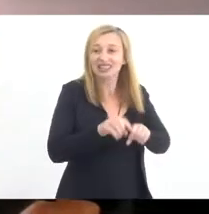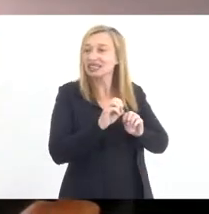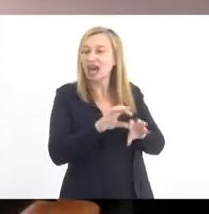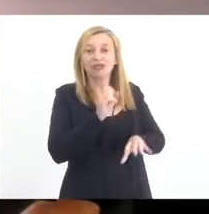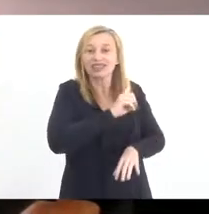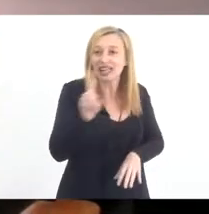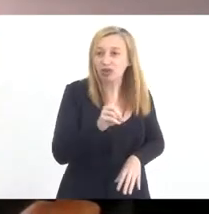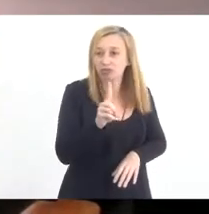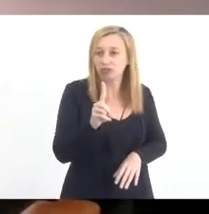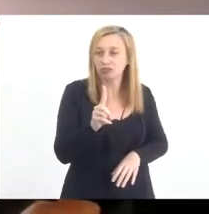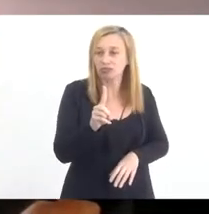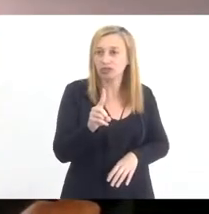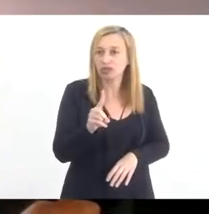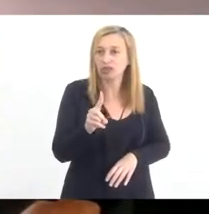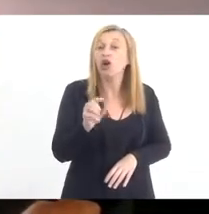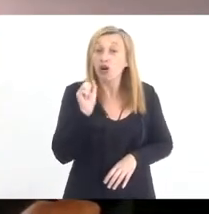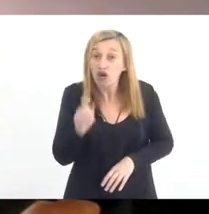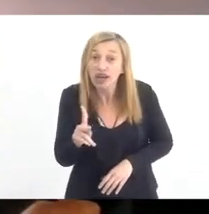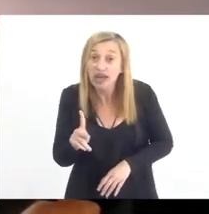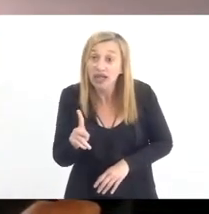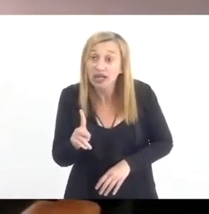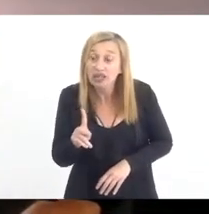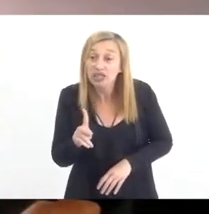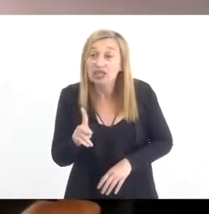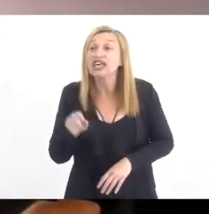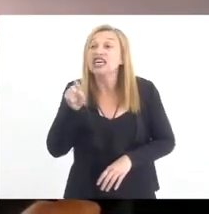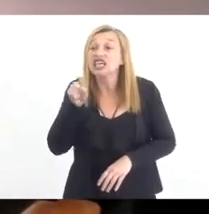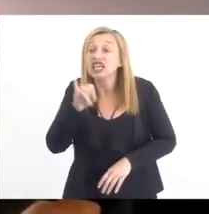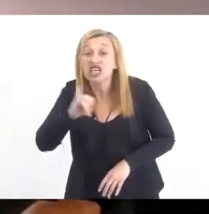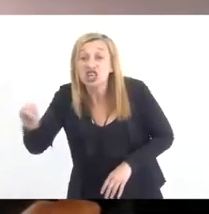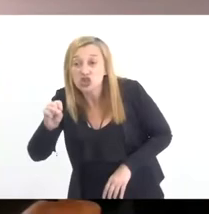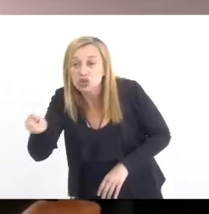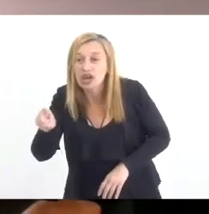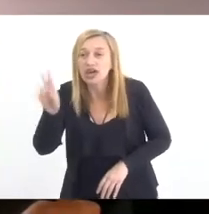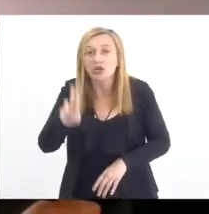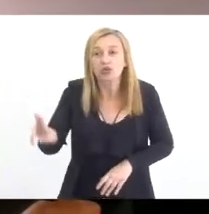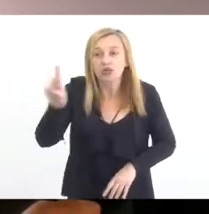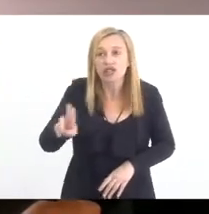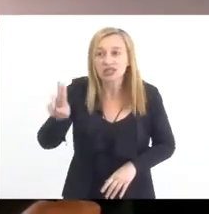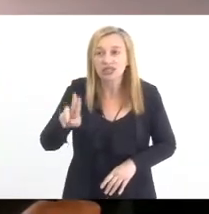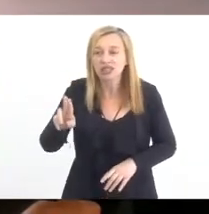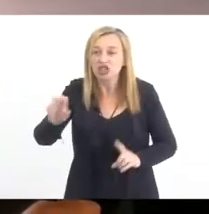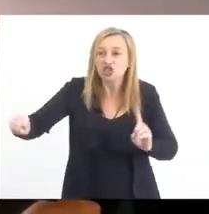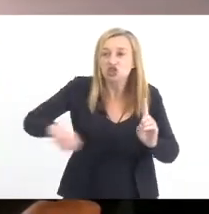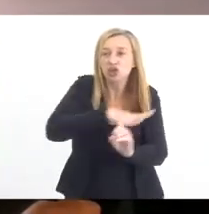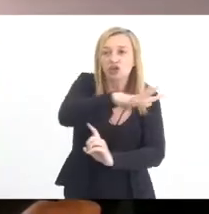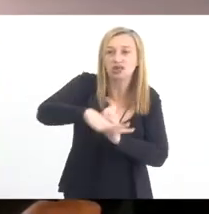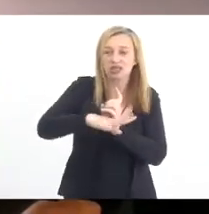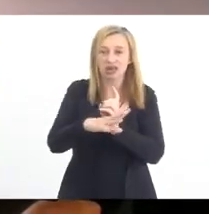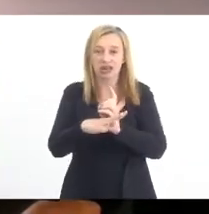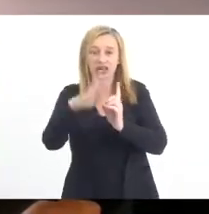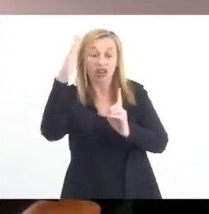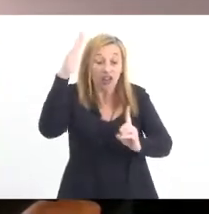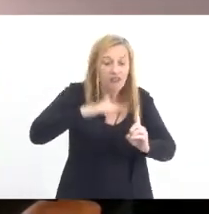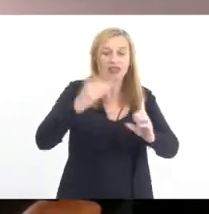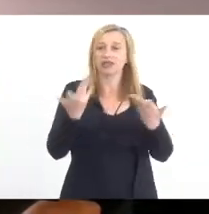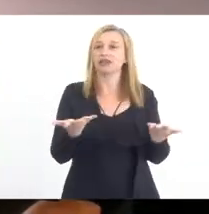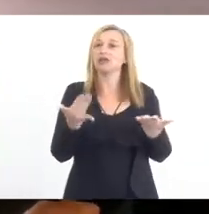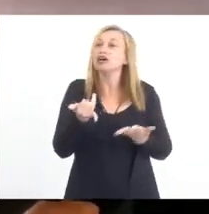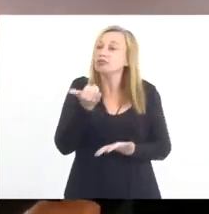extensão. Ok? E é isso que torna a universidade socialmente referenciada. Me